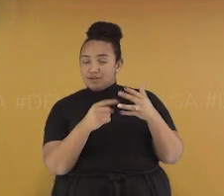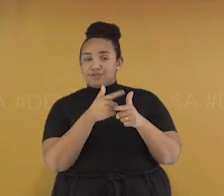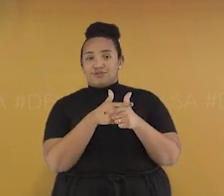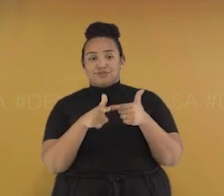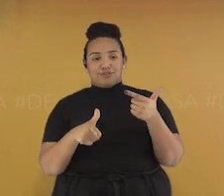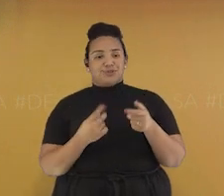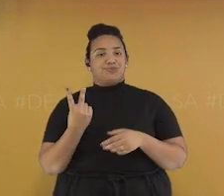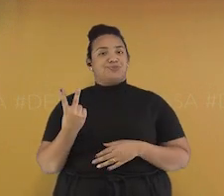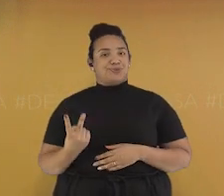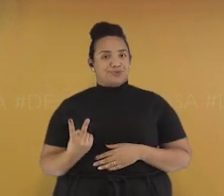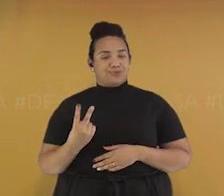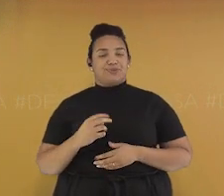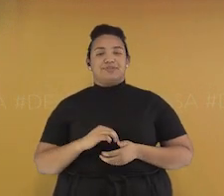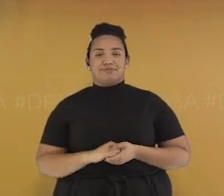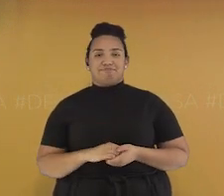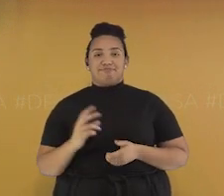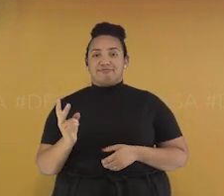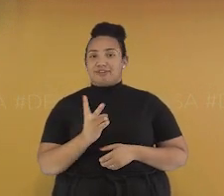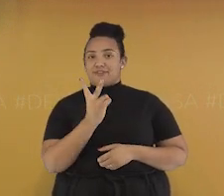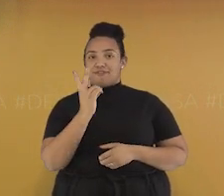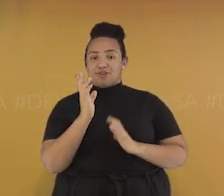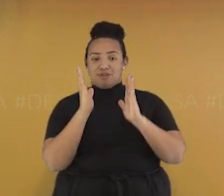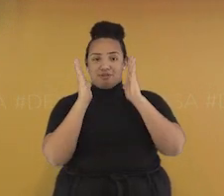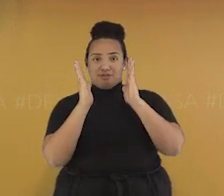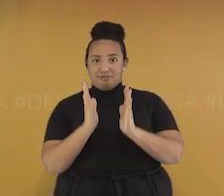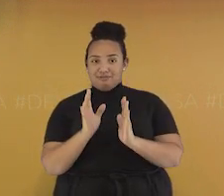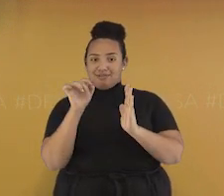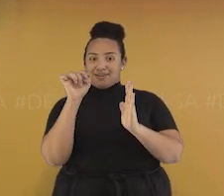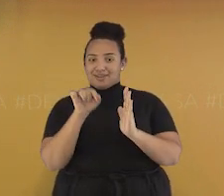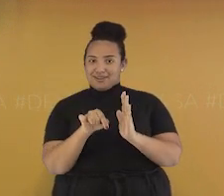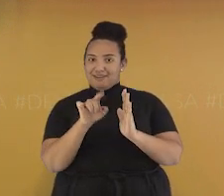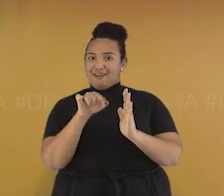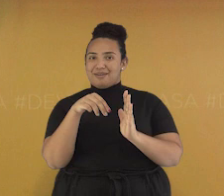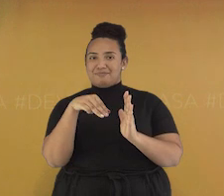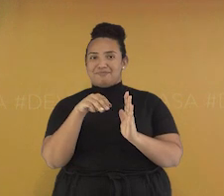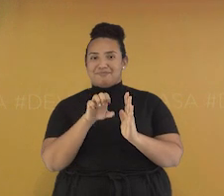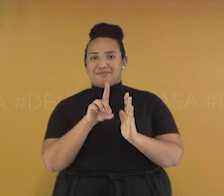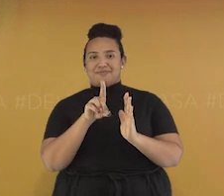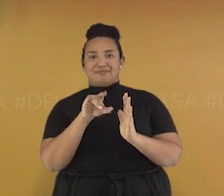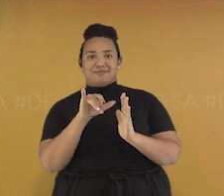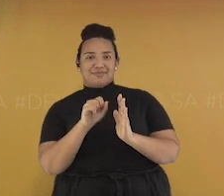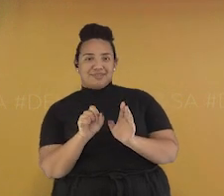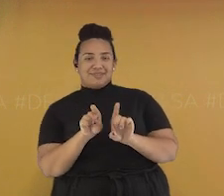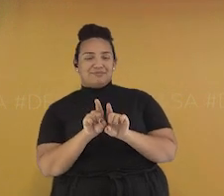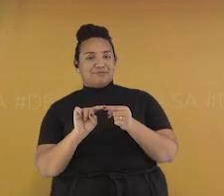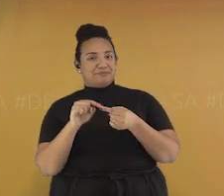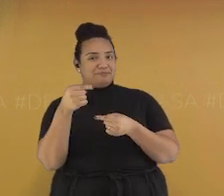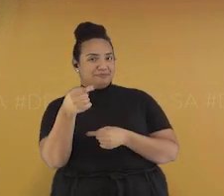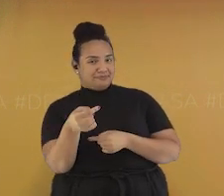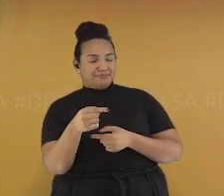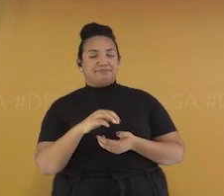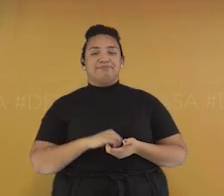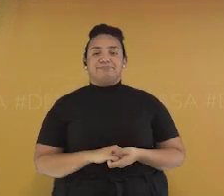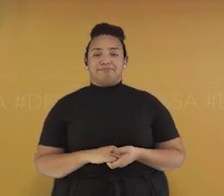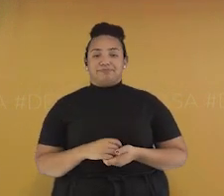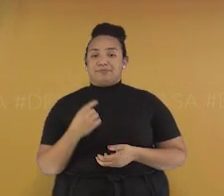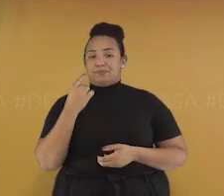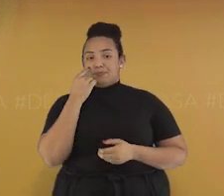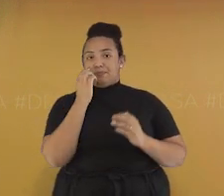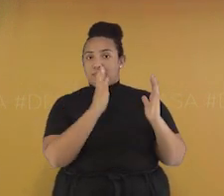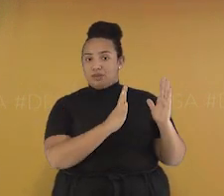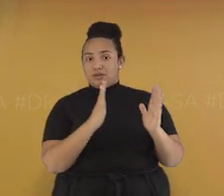dividir por 2. Os valores centrais estarão na posição dessa média e do próximo.